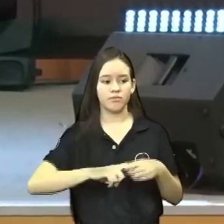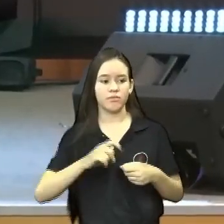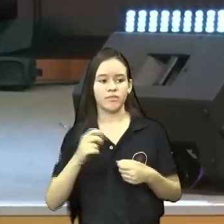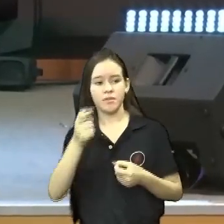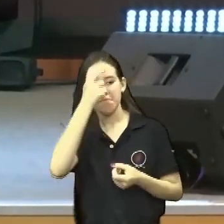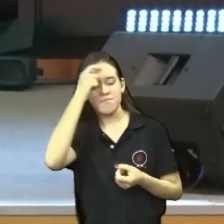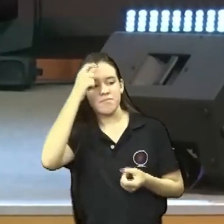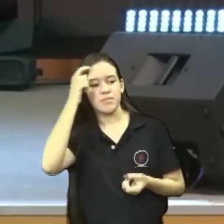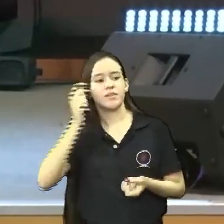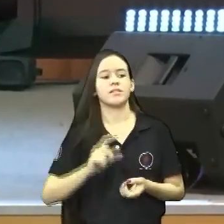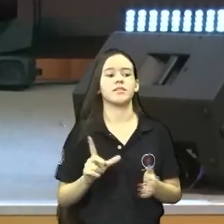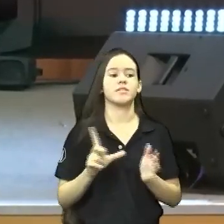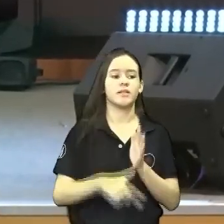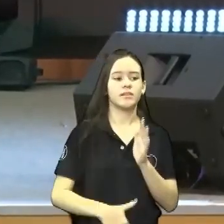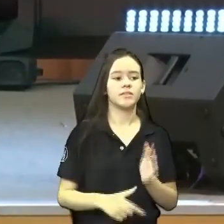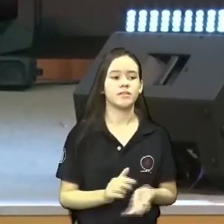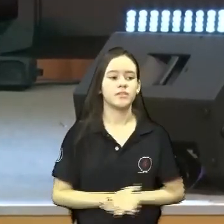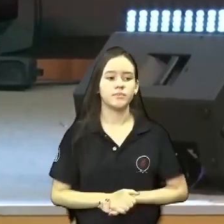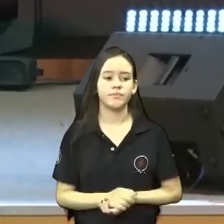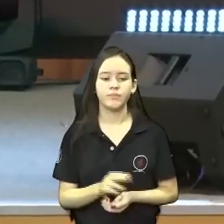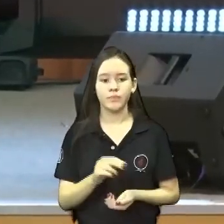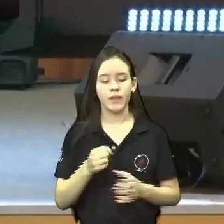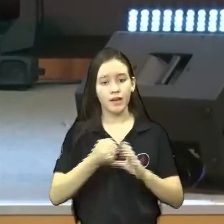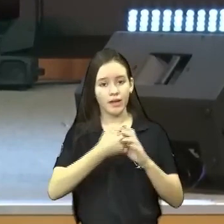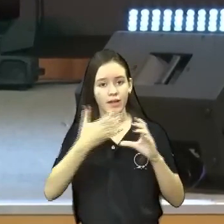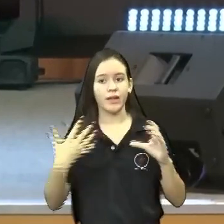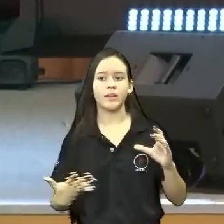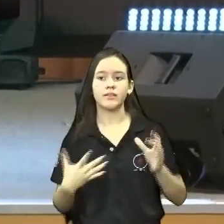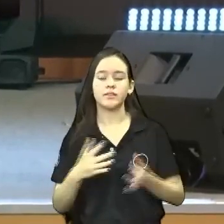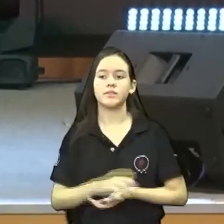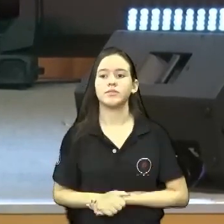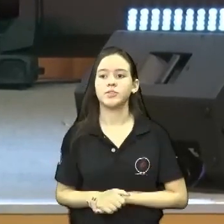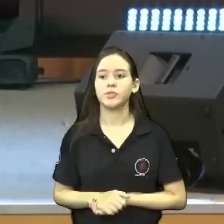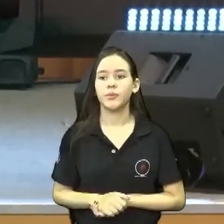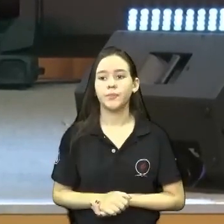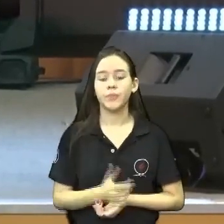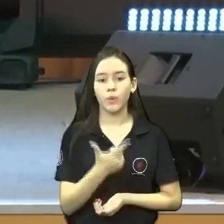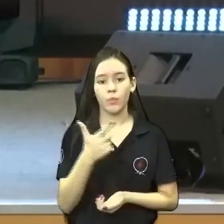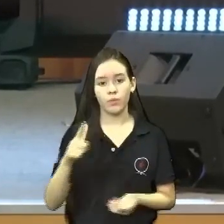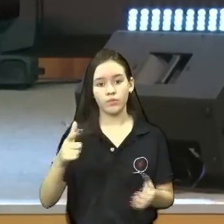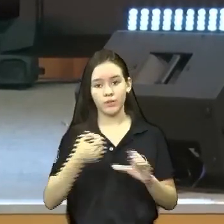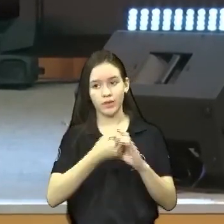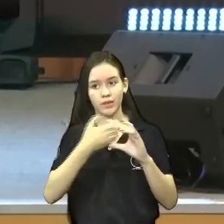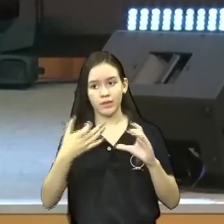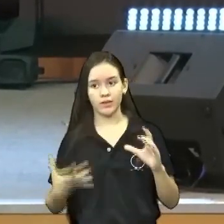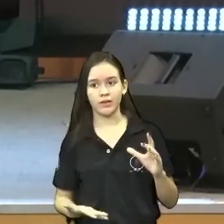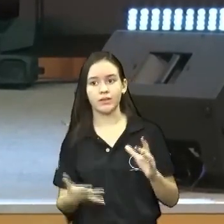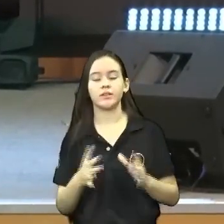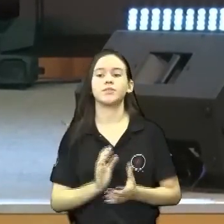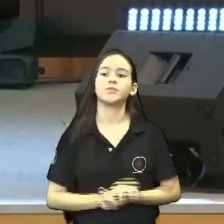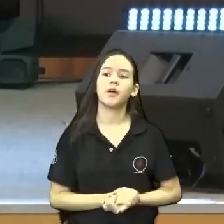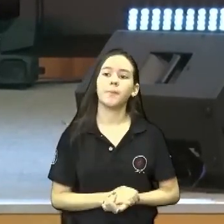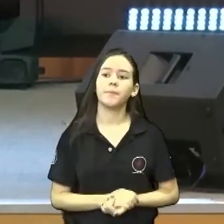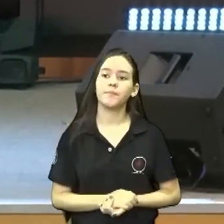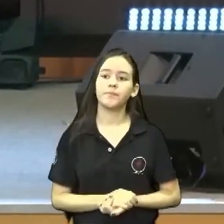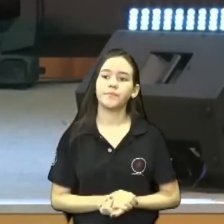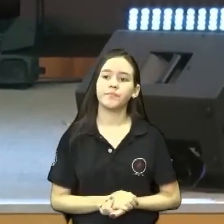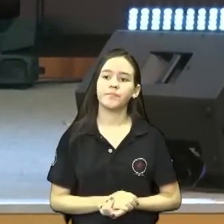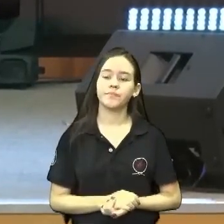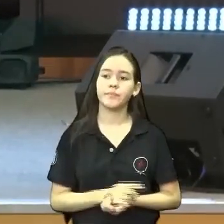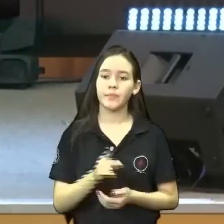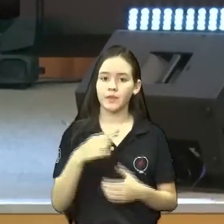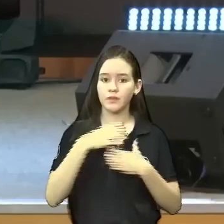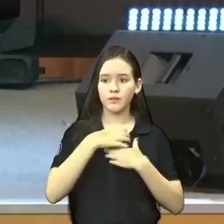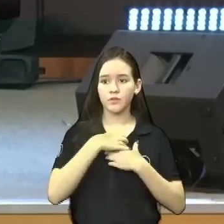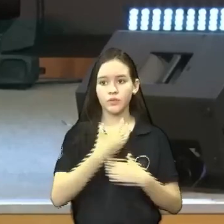Isso aqui é uma característica sabe uma outra coisa uma característica desse estilo de